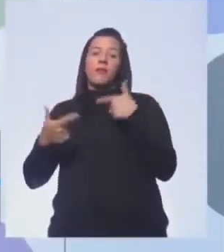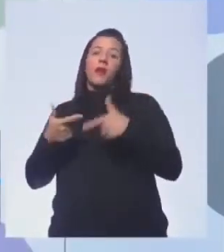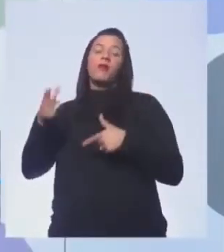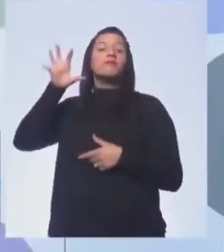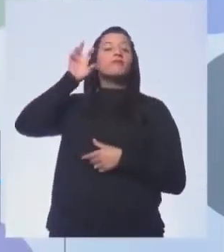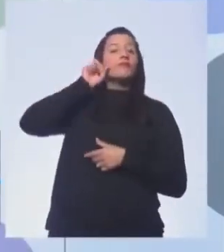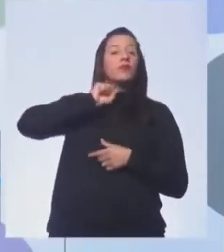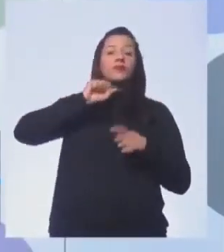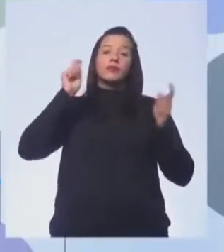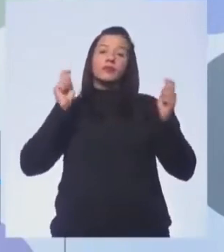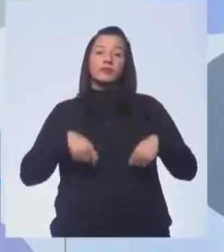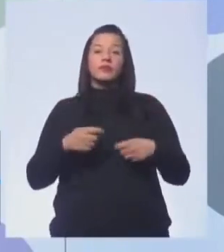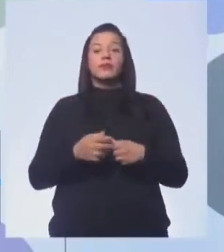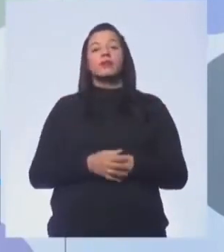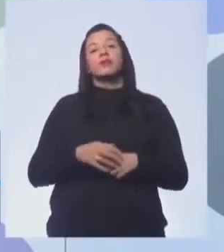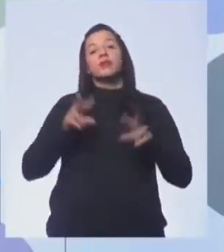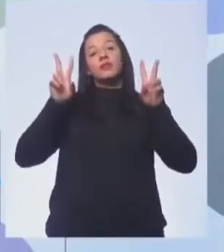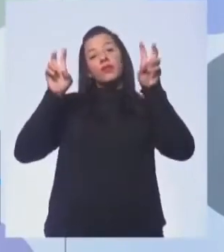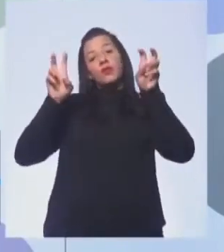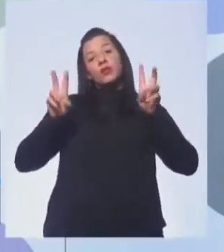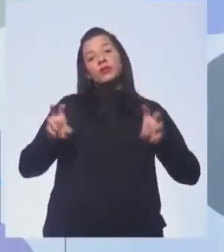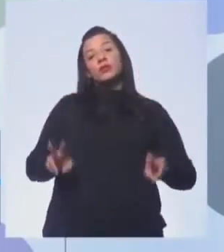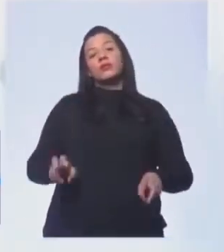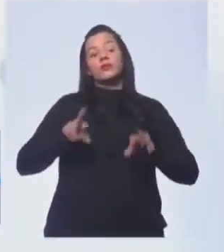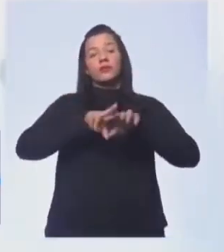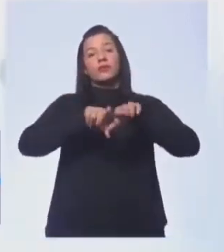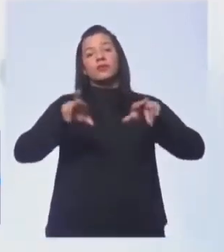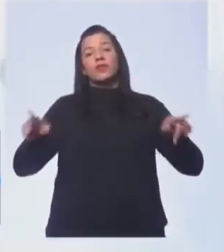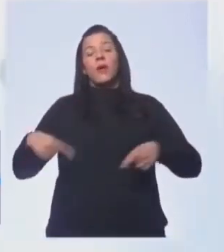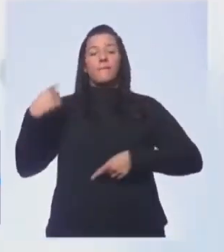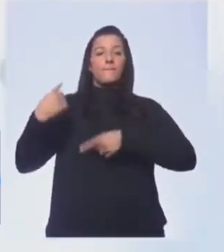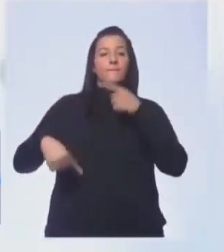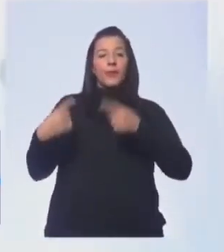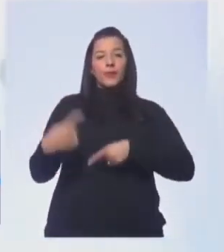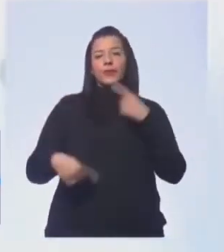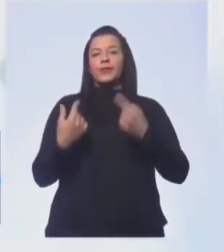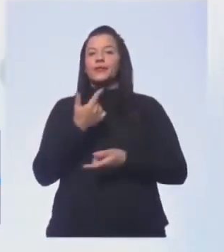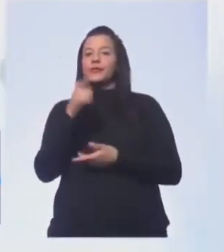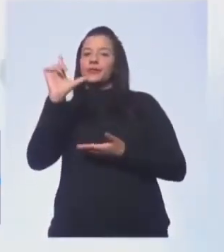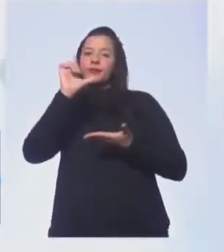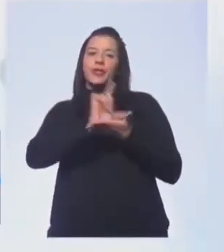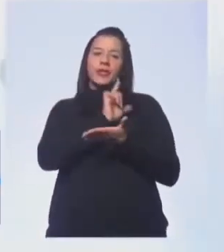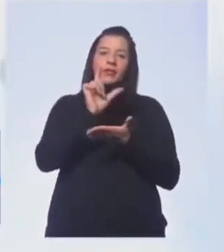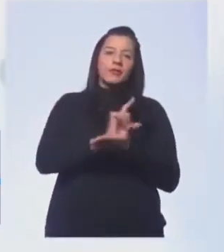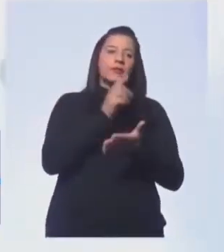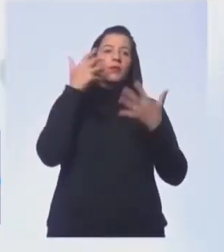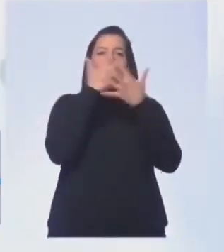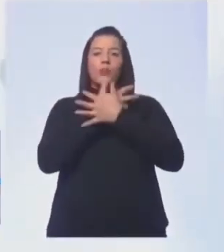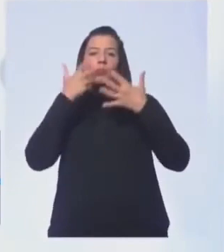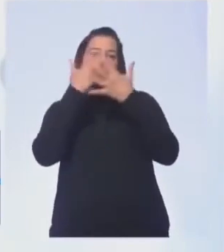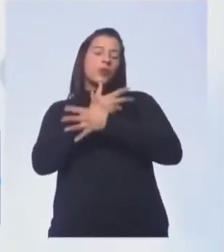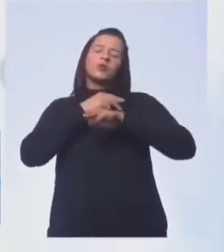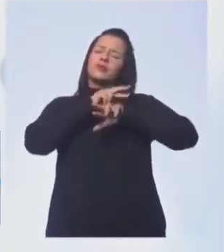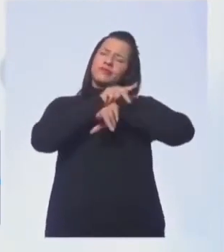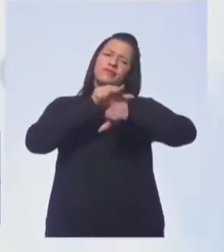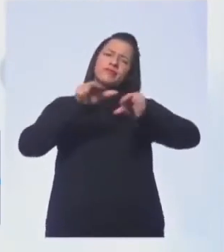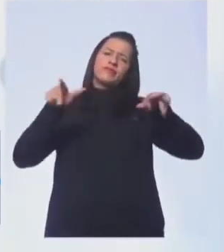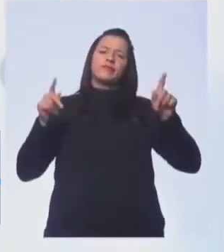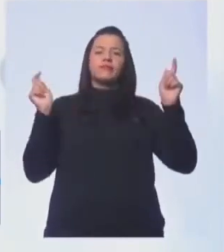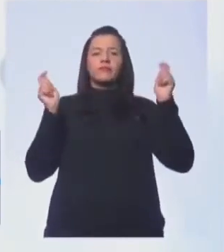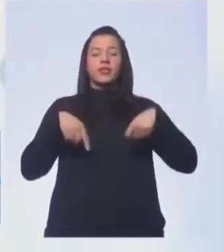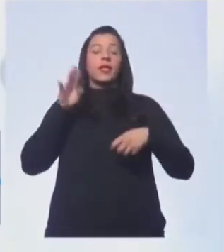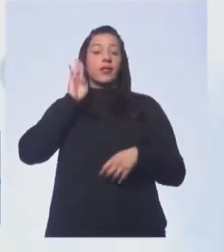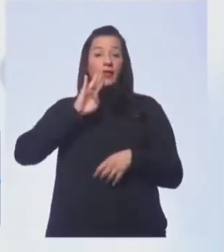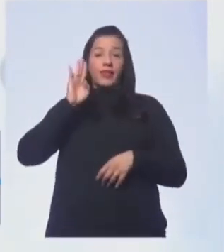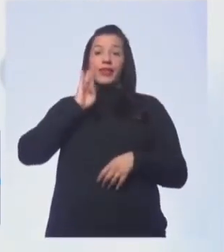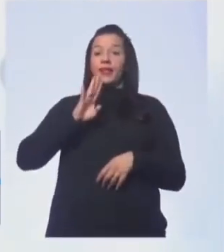coisa diferente. E assuntos diversos, né, Viviane? Desde política, passa por literatura, passa por música, passa por diversão, passa tudo. Então, eu acho bem